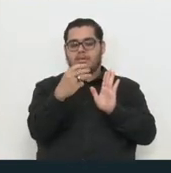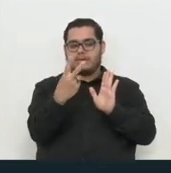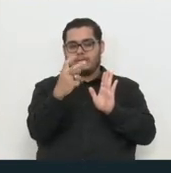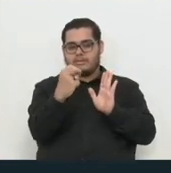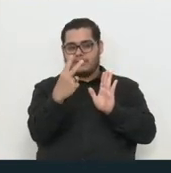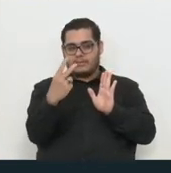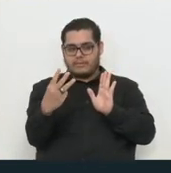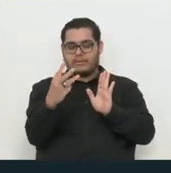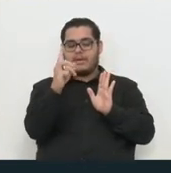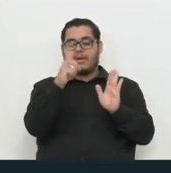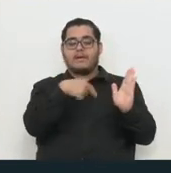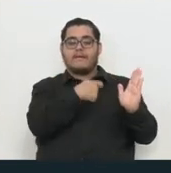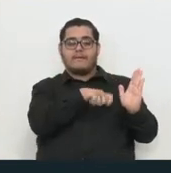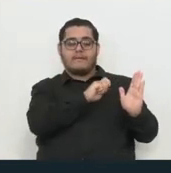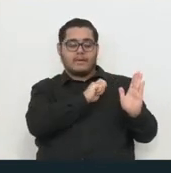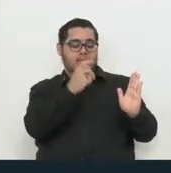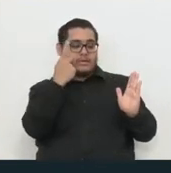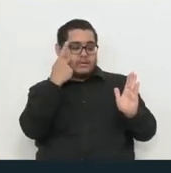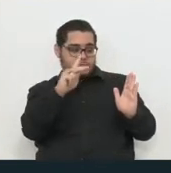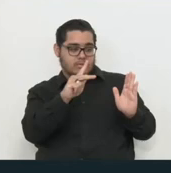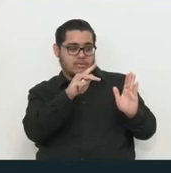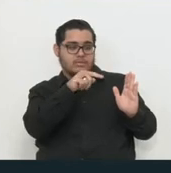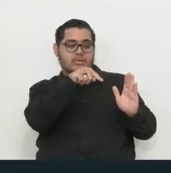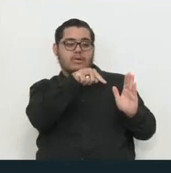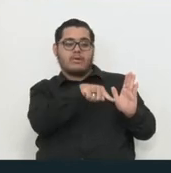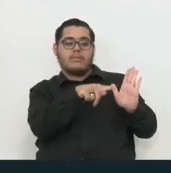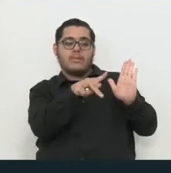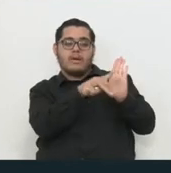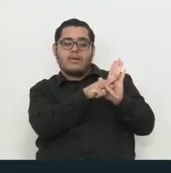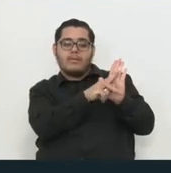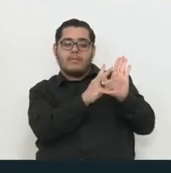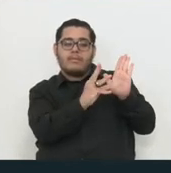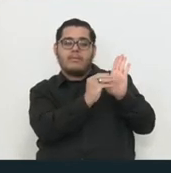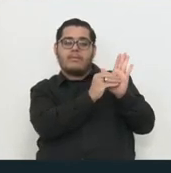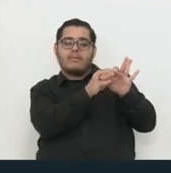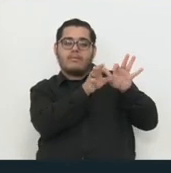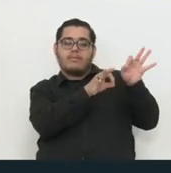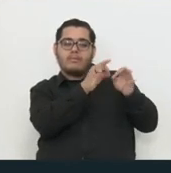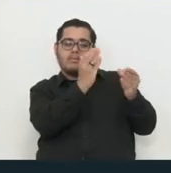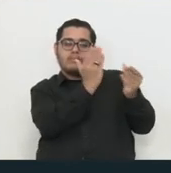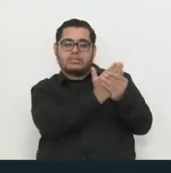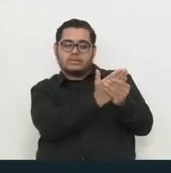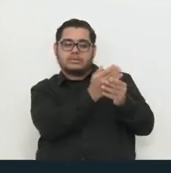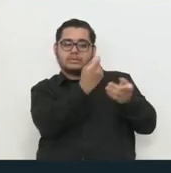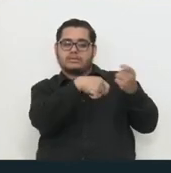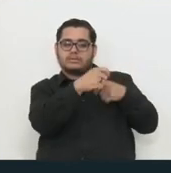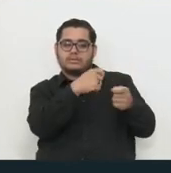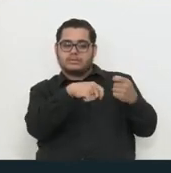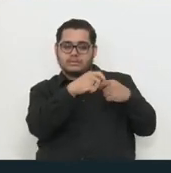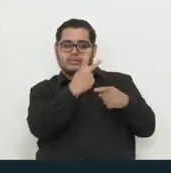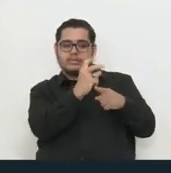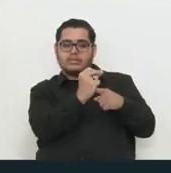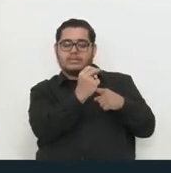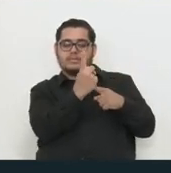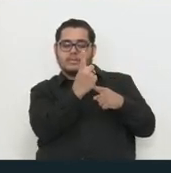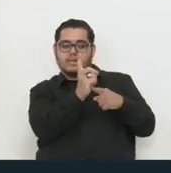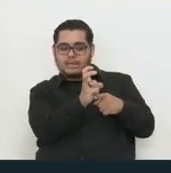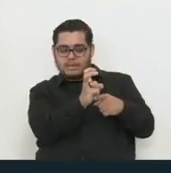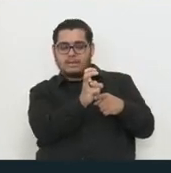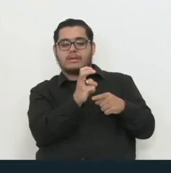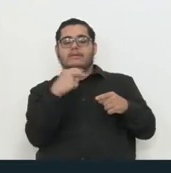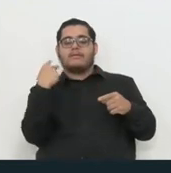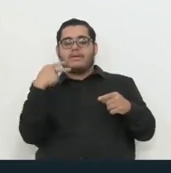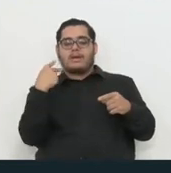a realização de fiscalização sobre cumprimento da faixa de domínio que determina o processo de administrativo 65 70 e 2015 autor Vereador professor